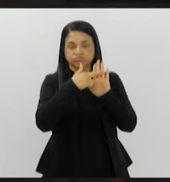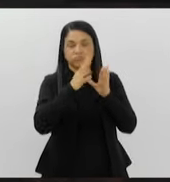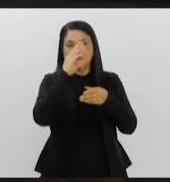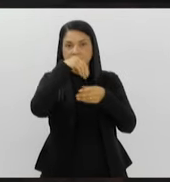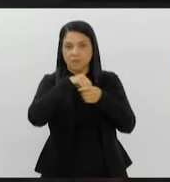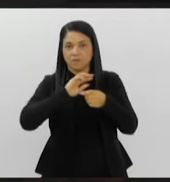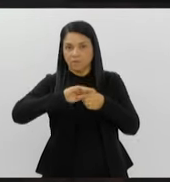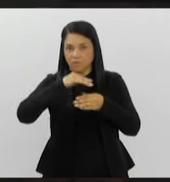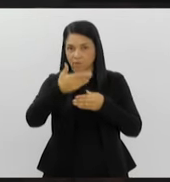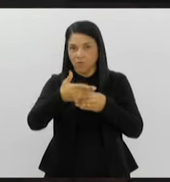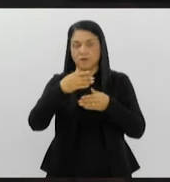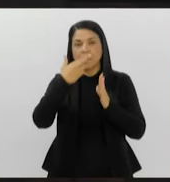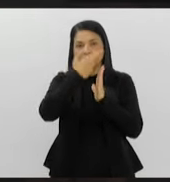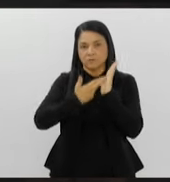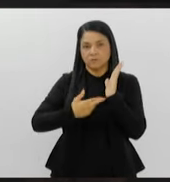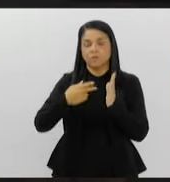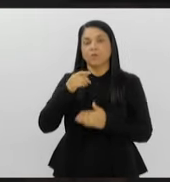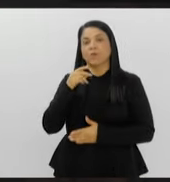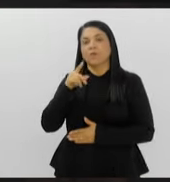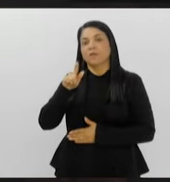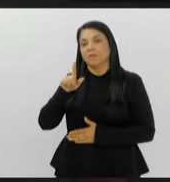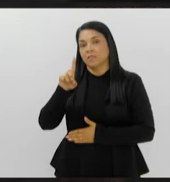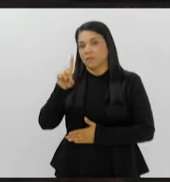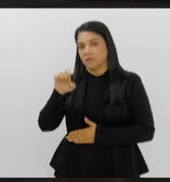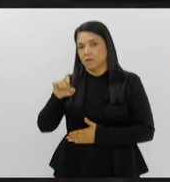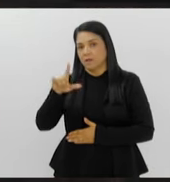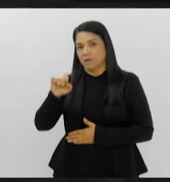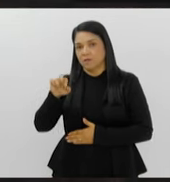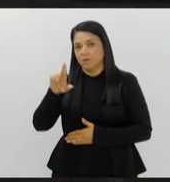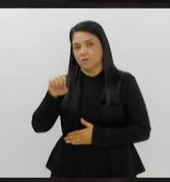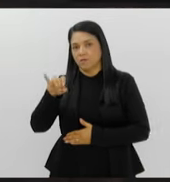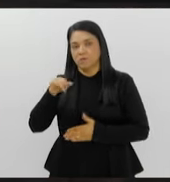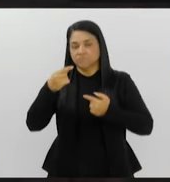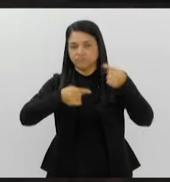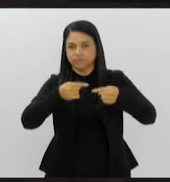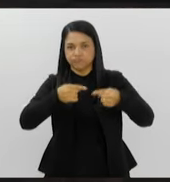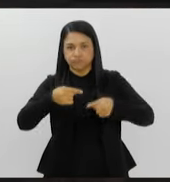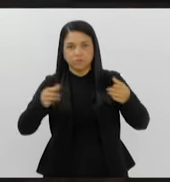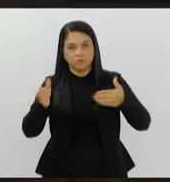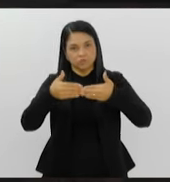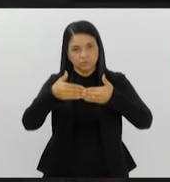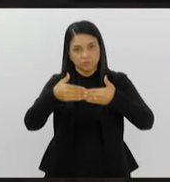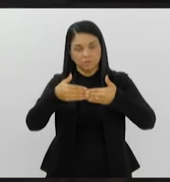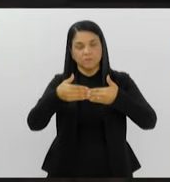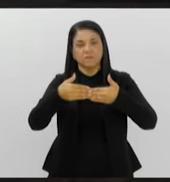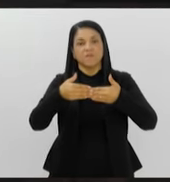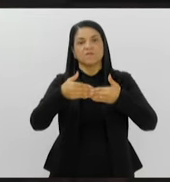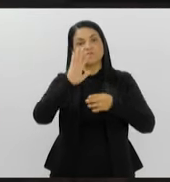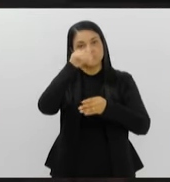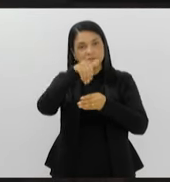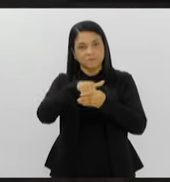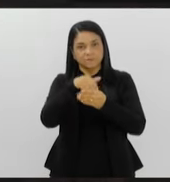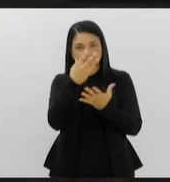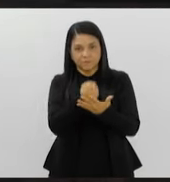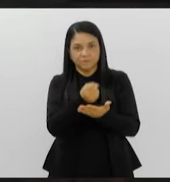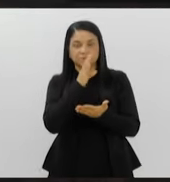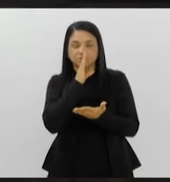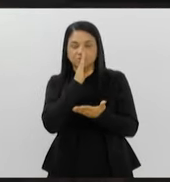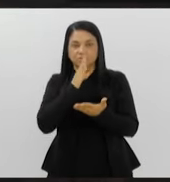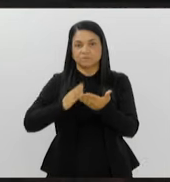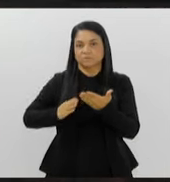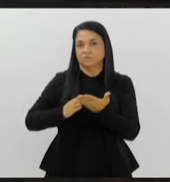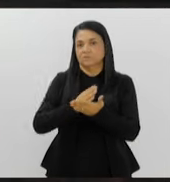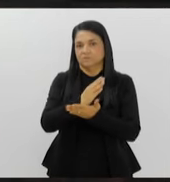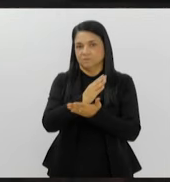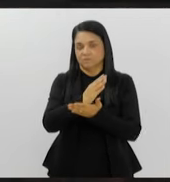favorável. Relatoria do deputado Guilherme Delaroli. Em discussão, não havendo quem queira discutir, encerrada a discussão. Em votação, os senhores que aprovam permaneçam